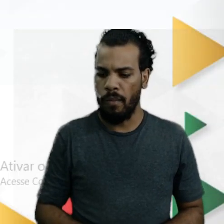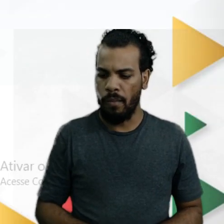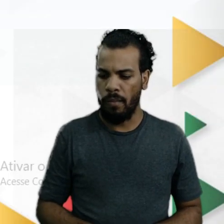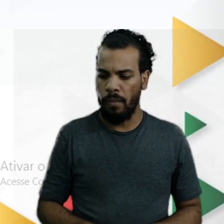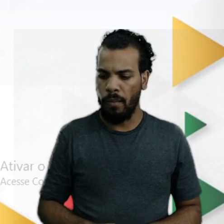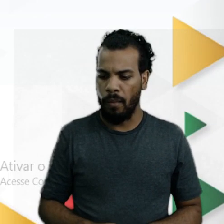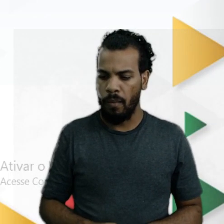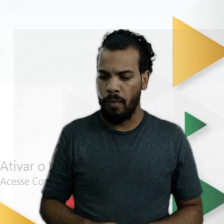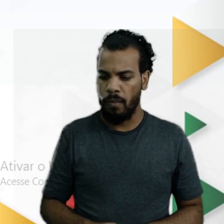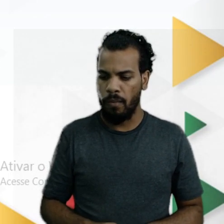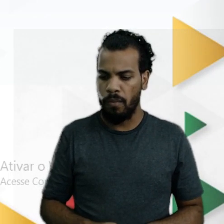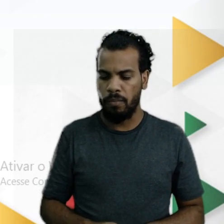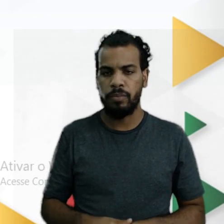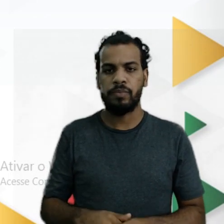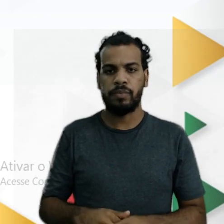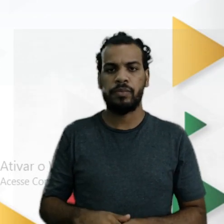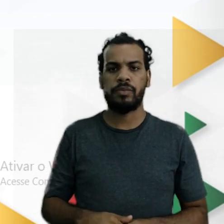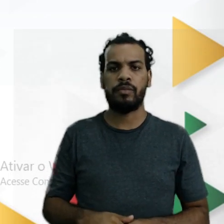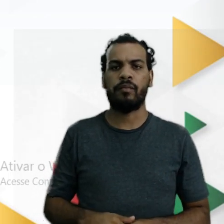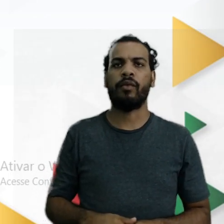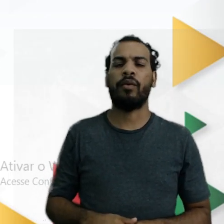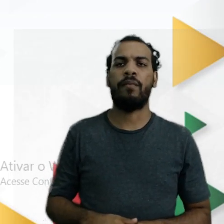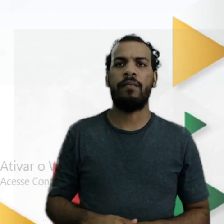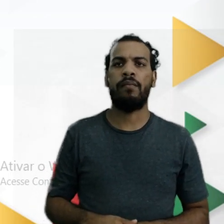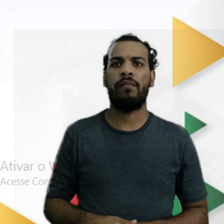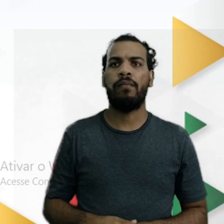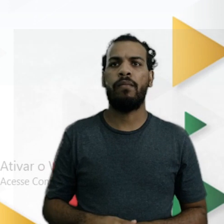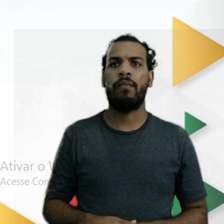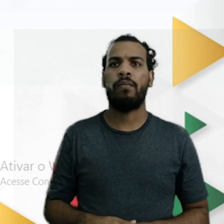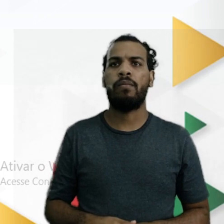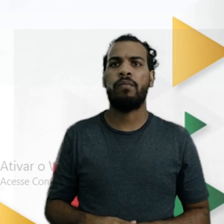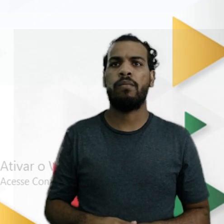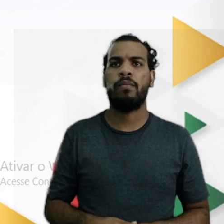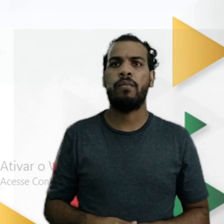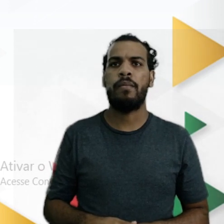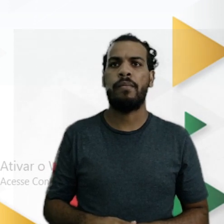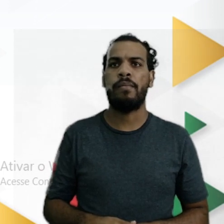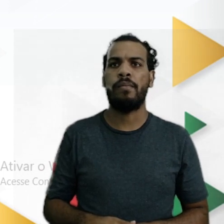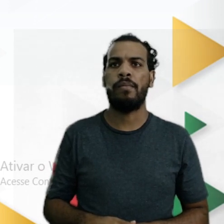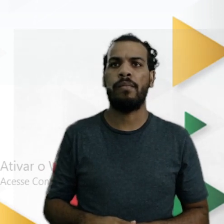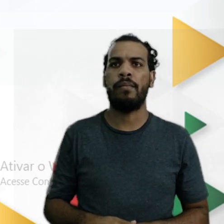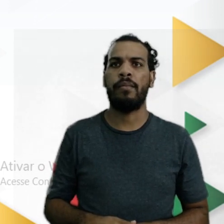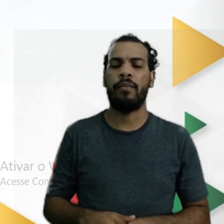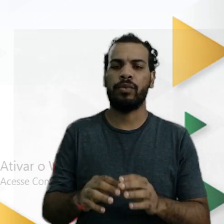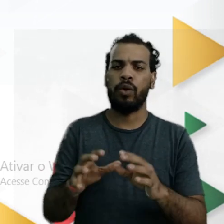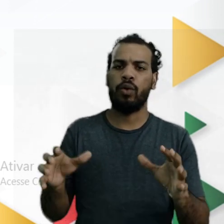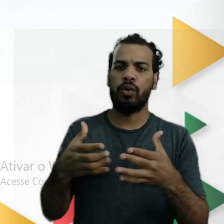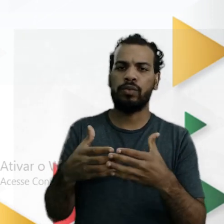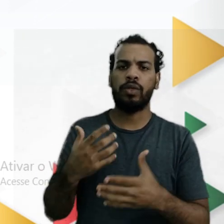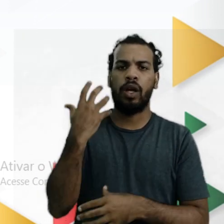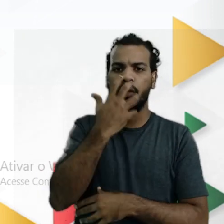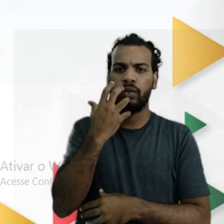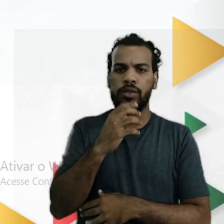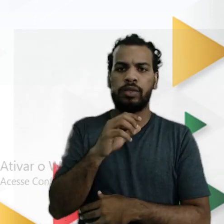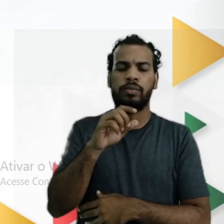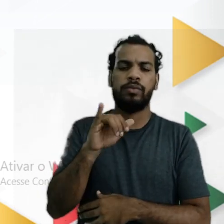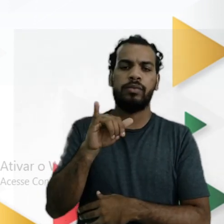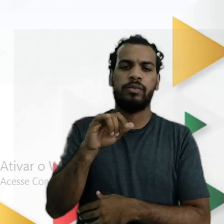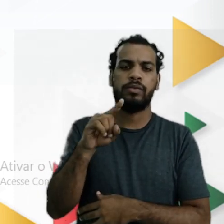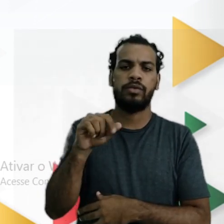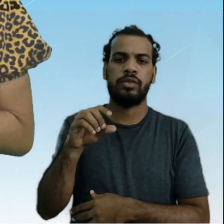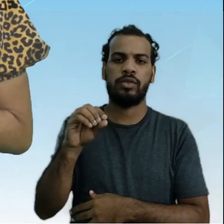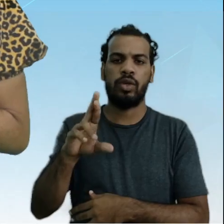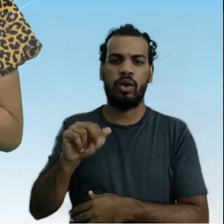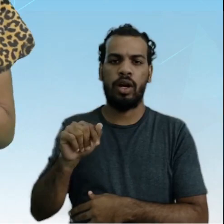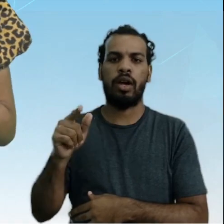fotografia com a Isadora, Sim, com não é a isso? Isadora. Então aí tem formação do grupo com a cantora Isadora. Aí você já vê a questão, estamos em março